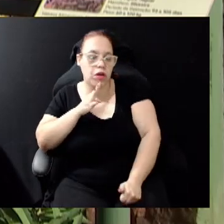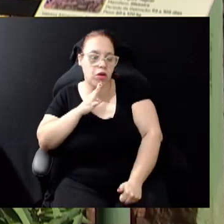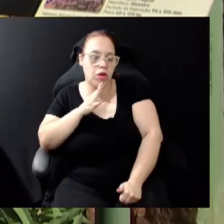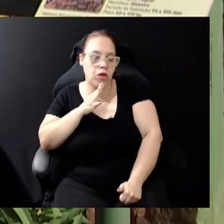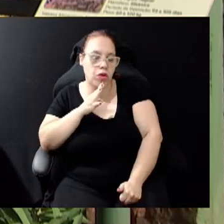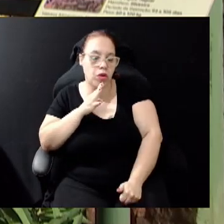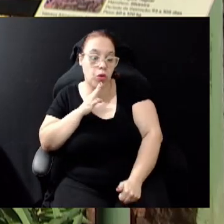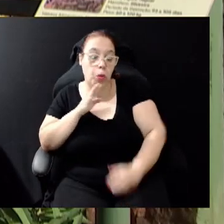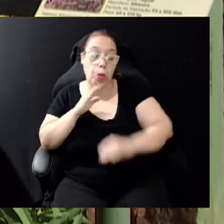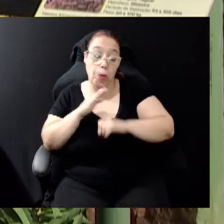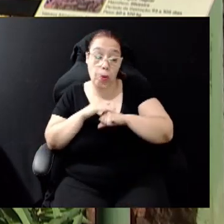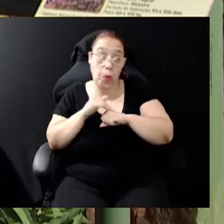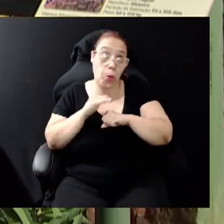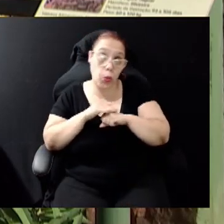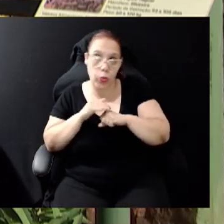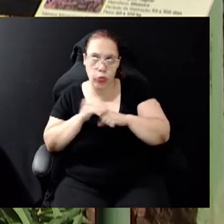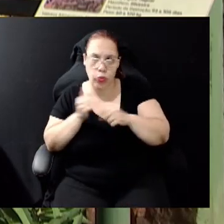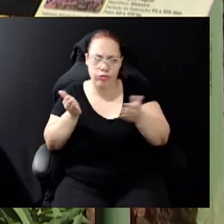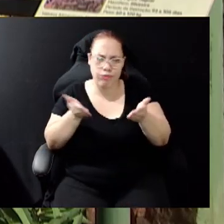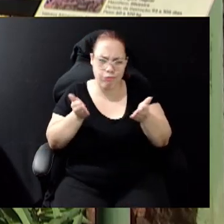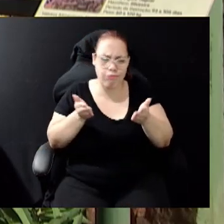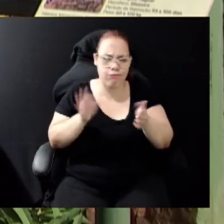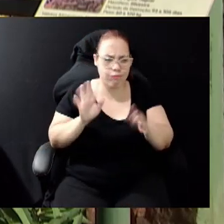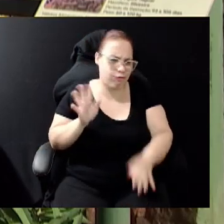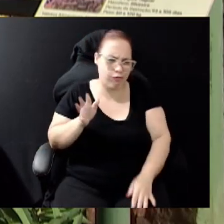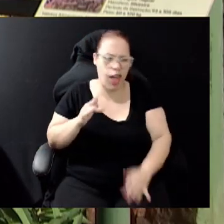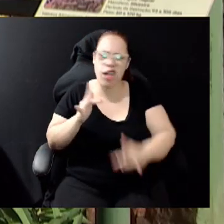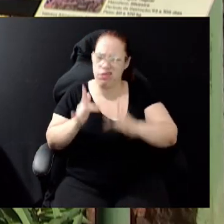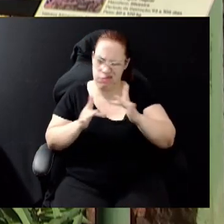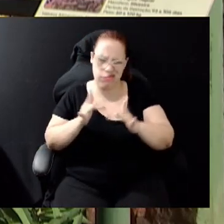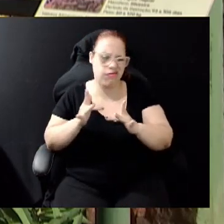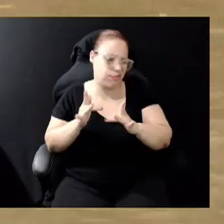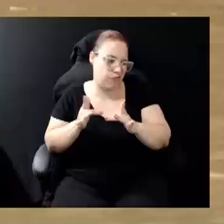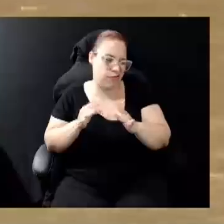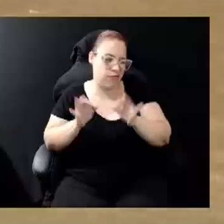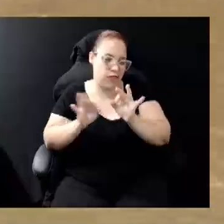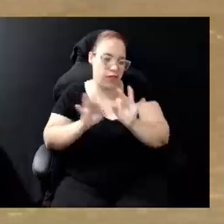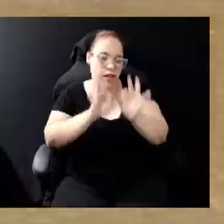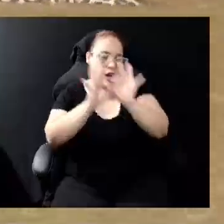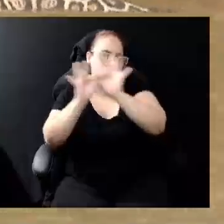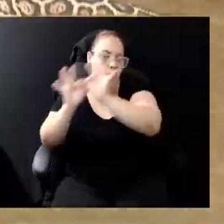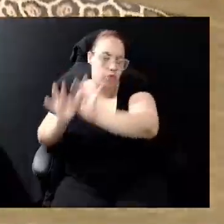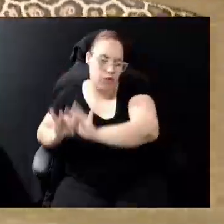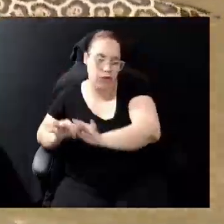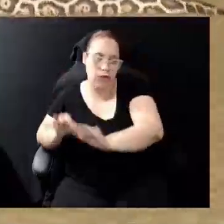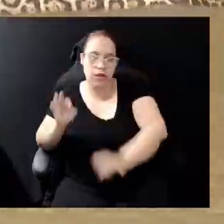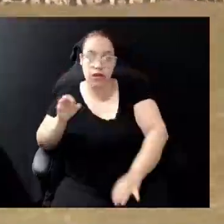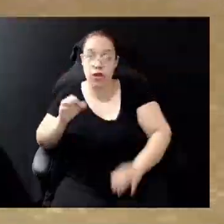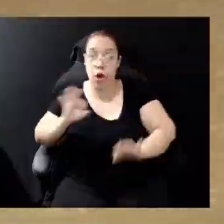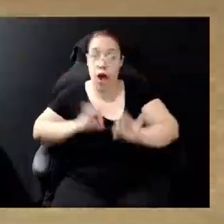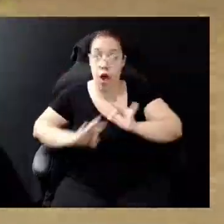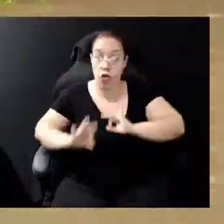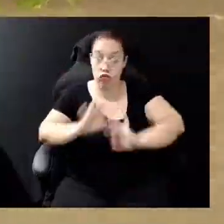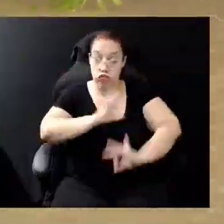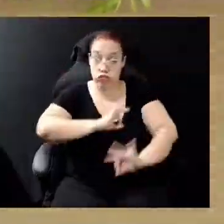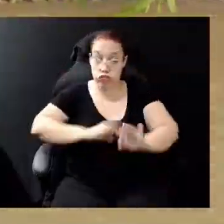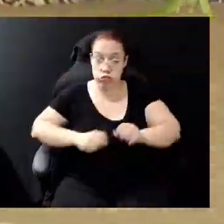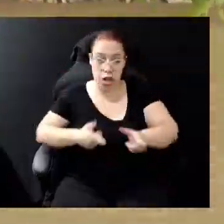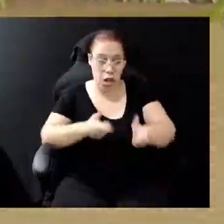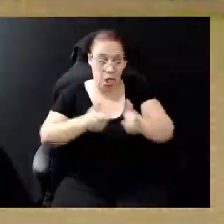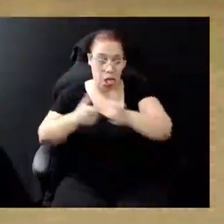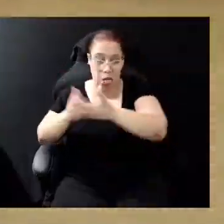paquerinha. Mas agora eles já estão num namoro, tudo acompanhando direitinho. As onças têm sido caçadas desde o início